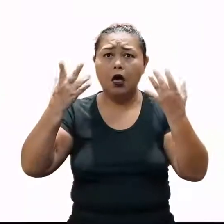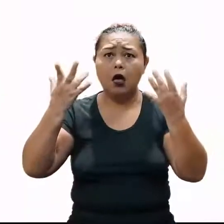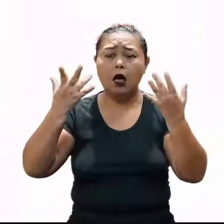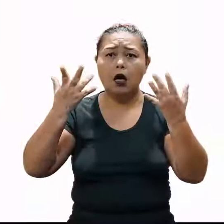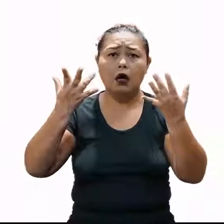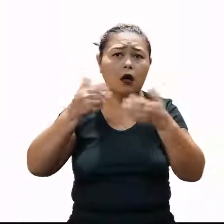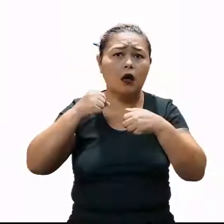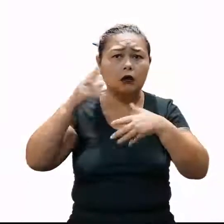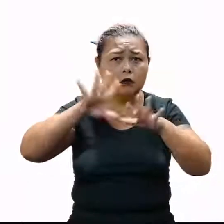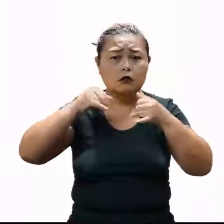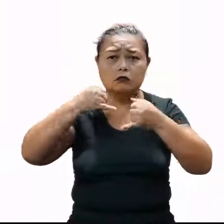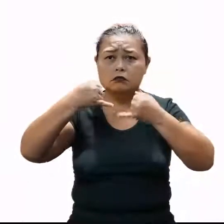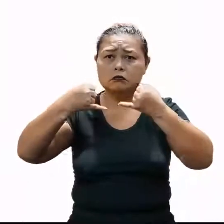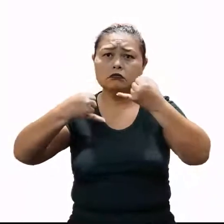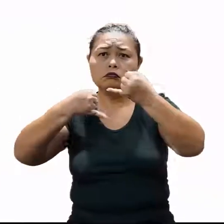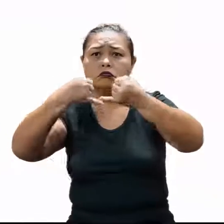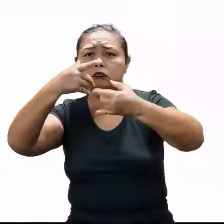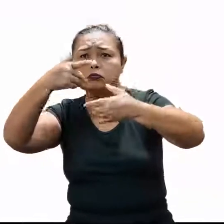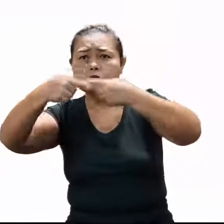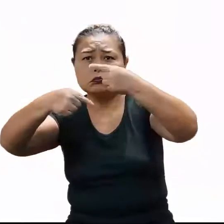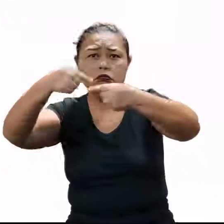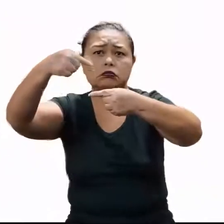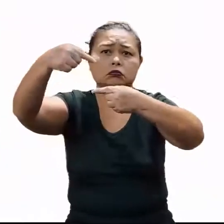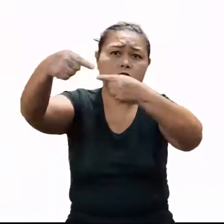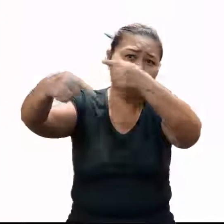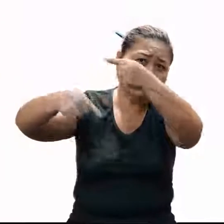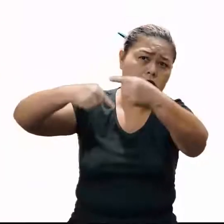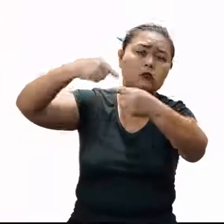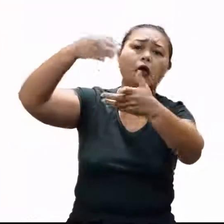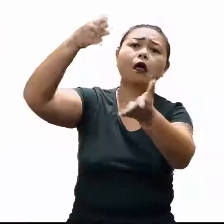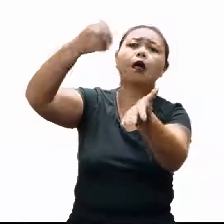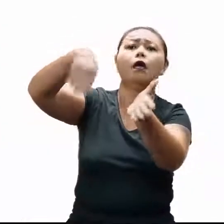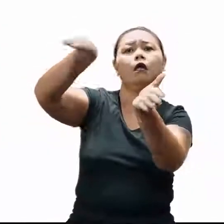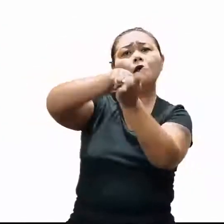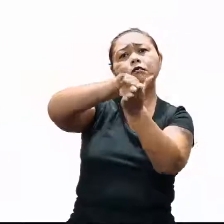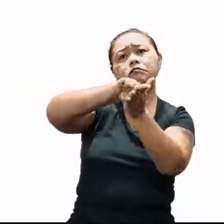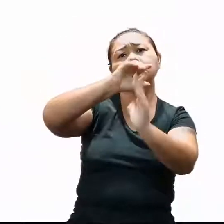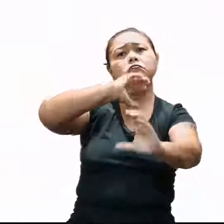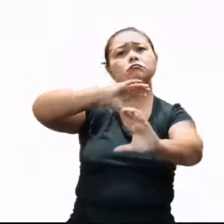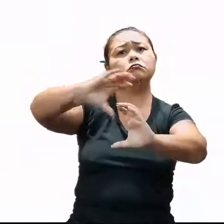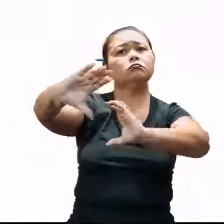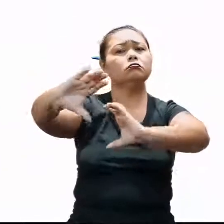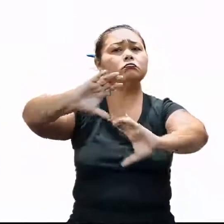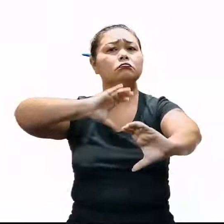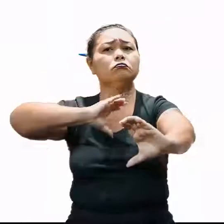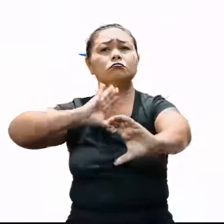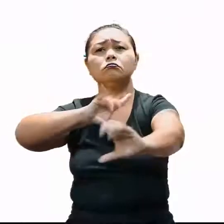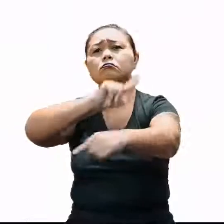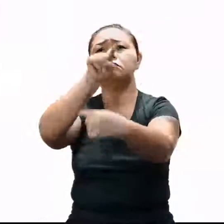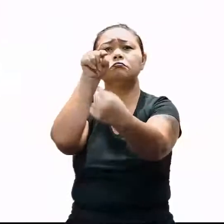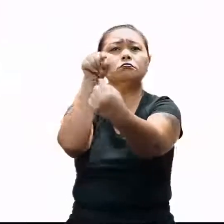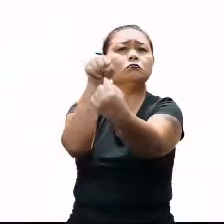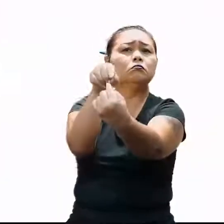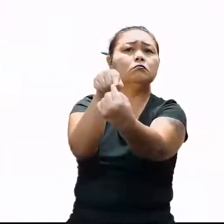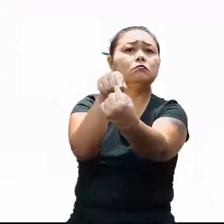uma estação passar para outra, que passar para outra, que passar para outra, até chegar a comunicação a seu destino.